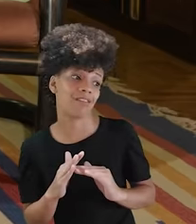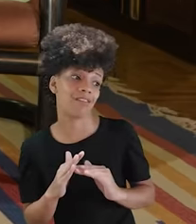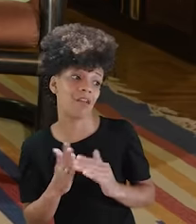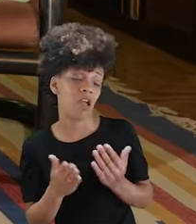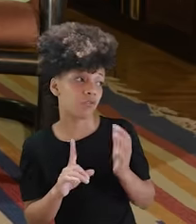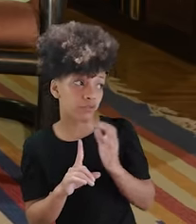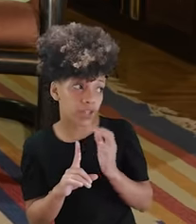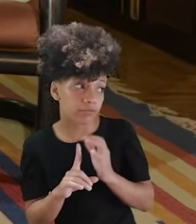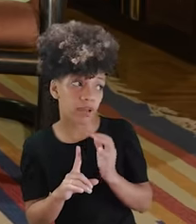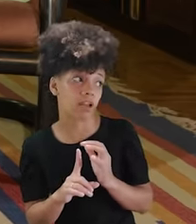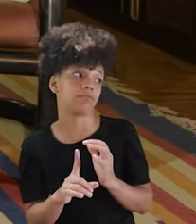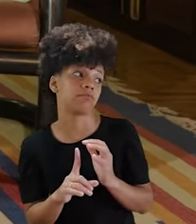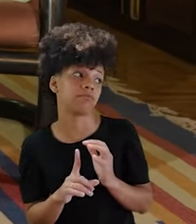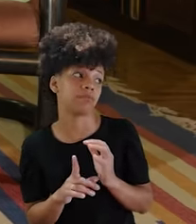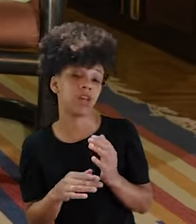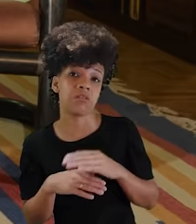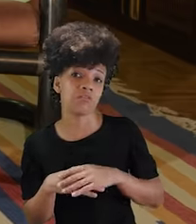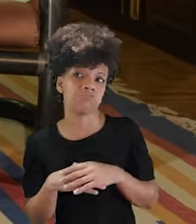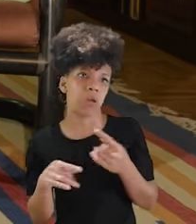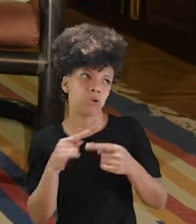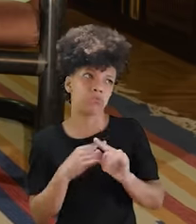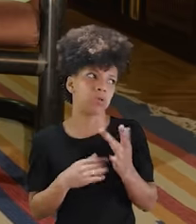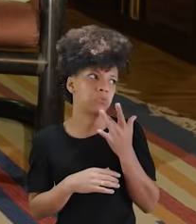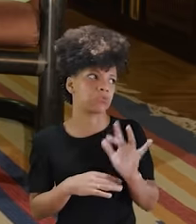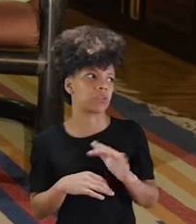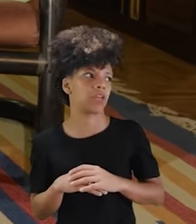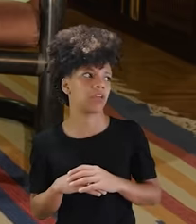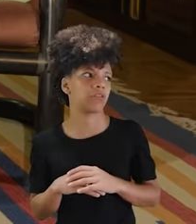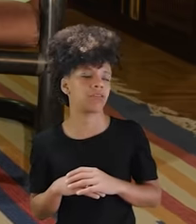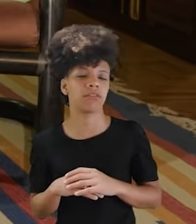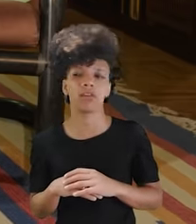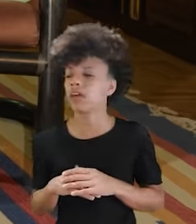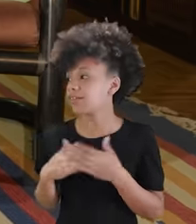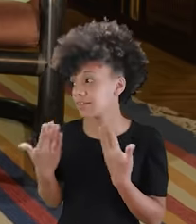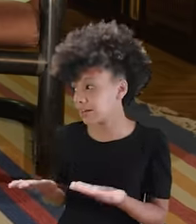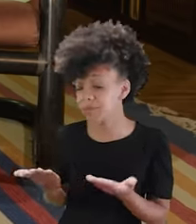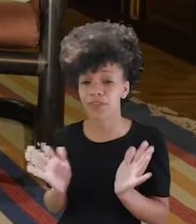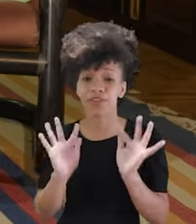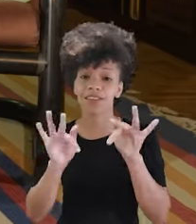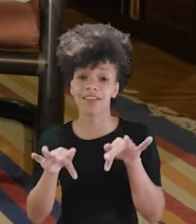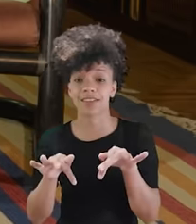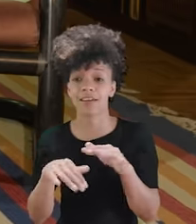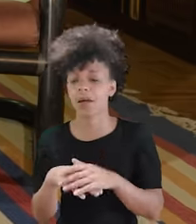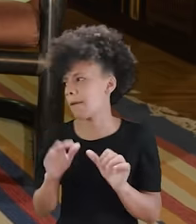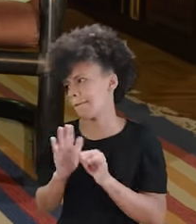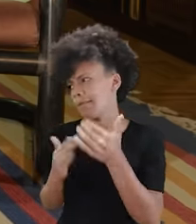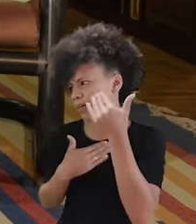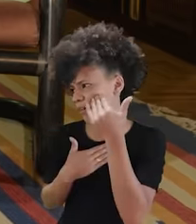não sei te dizer cara eu queria finalizar primeiro te agradecendo Eu que agradeço você deu uma aula de